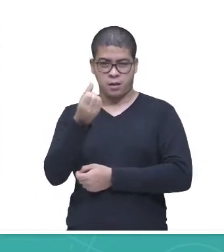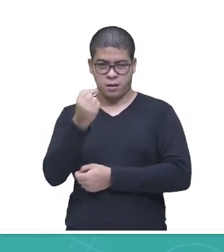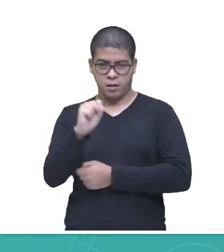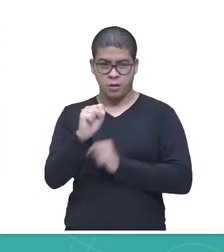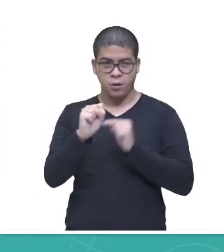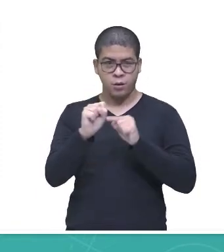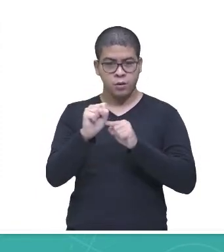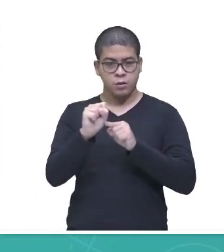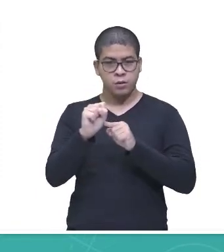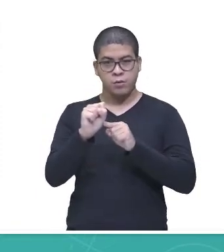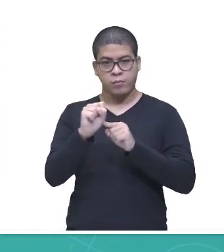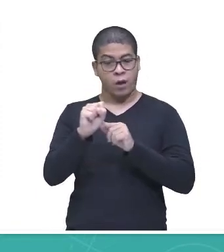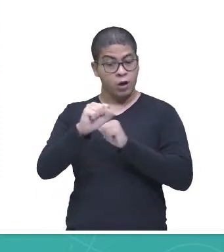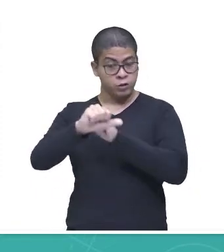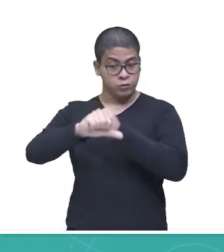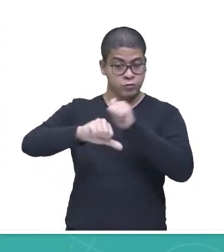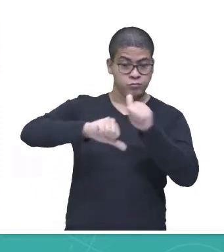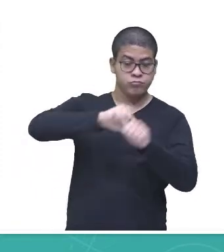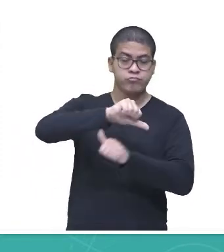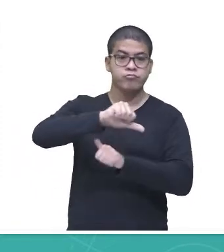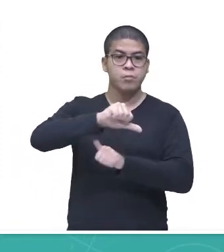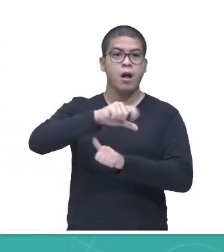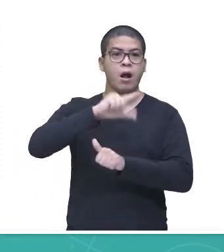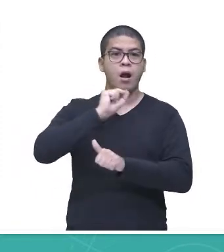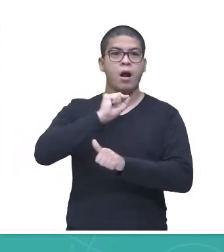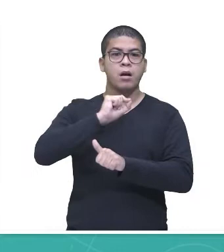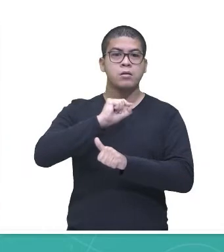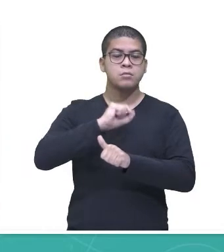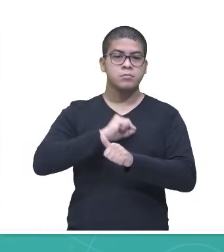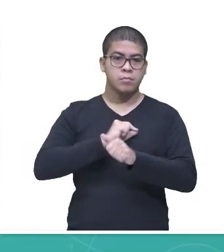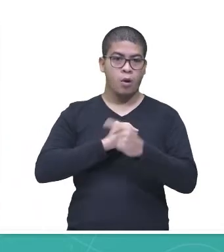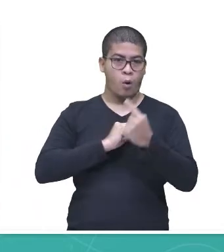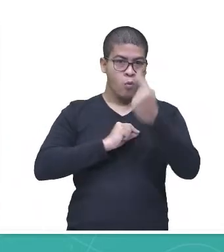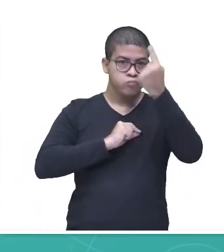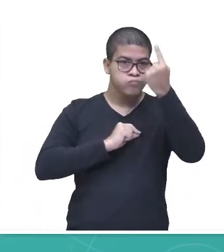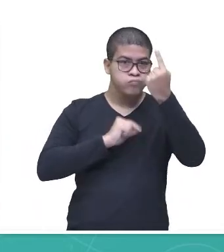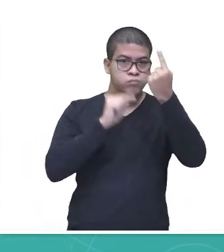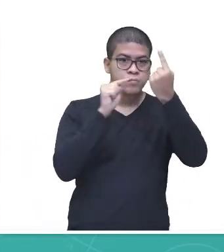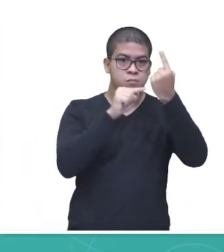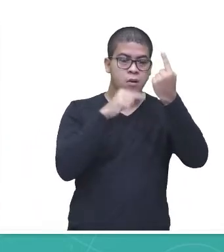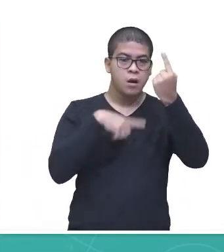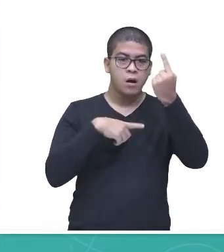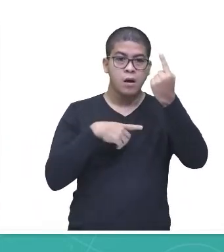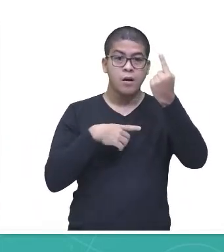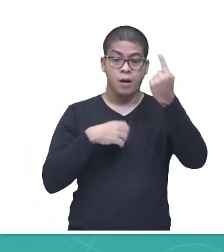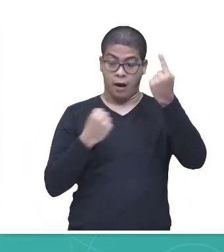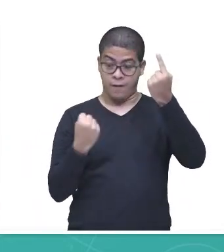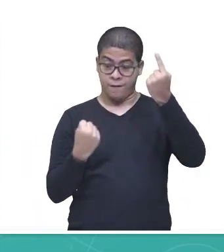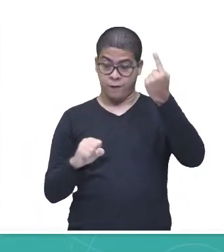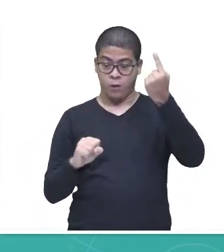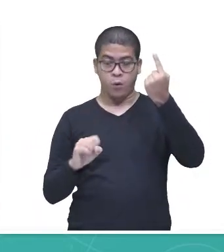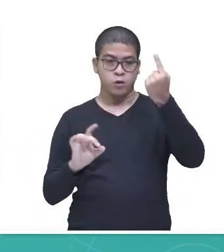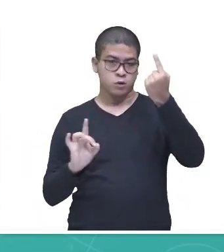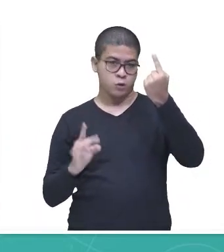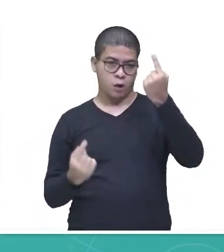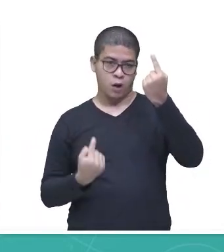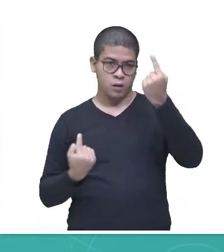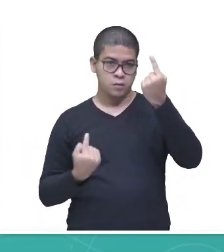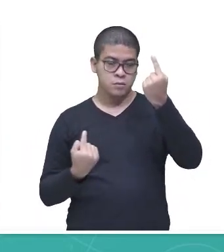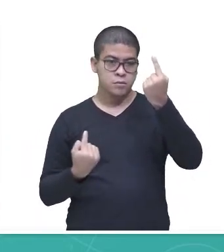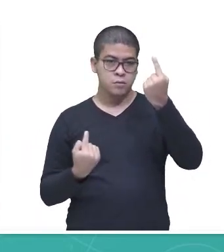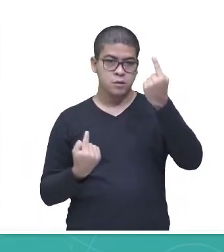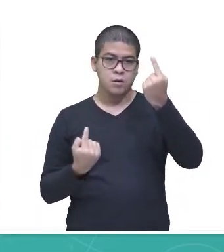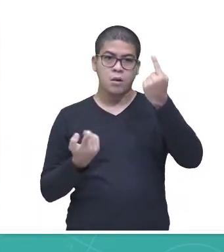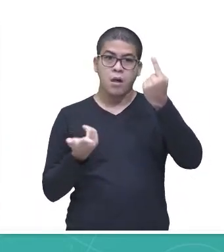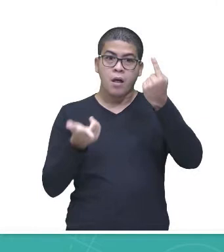60 minutos foi transformado em 1 grau, que a gente somou com os 77. E, portanto, o resultado